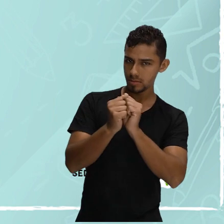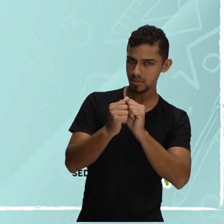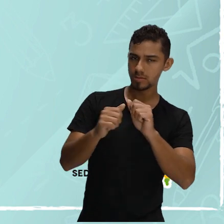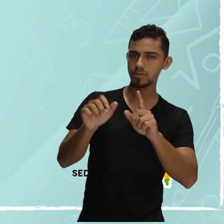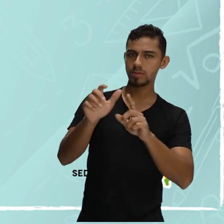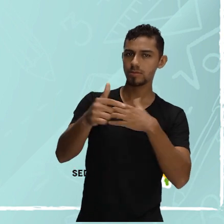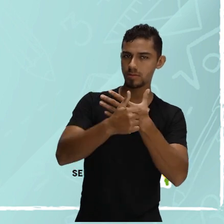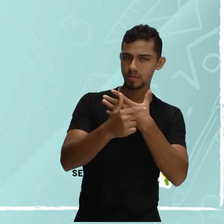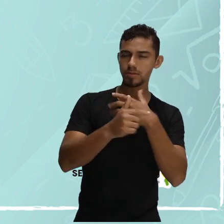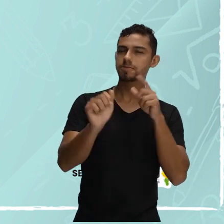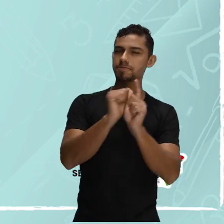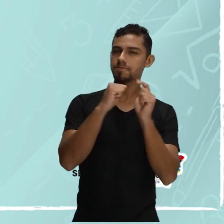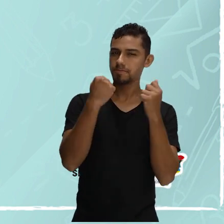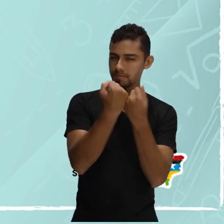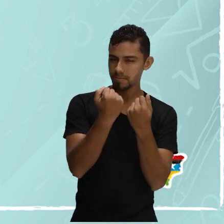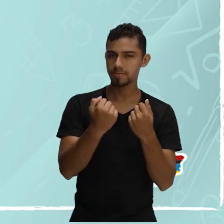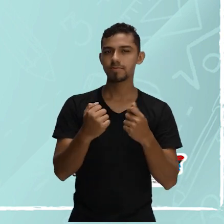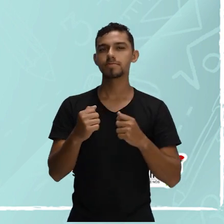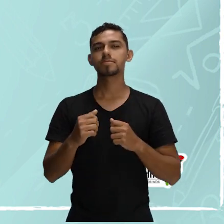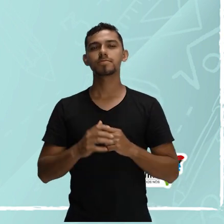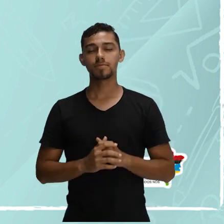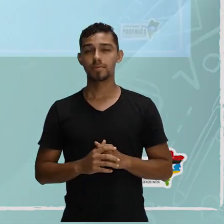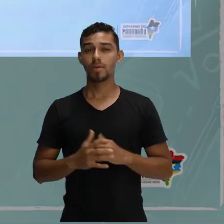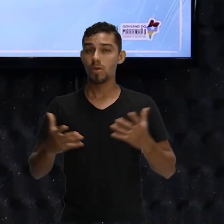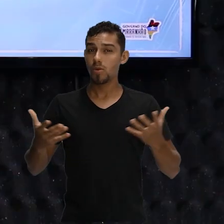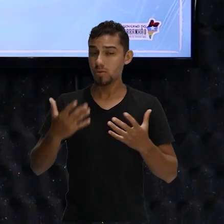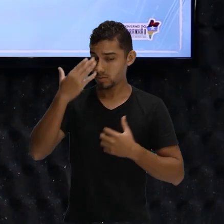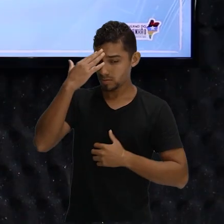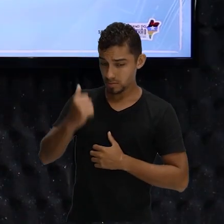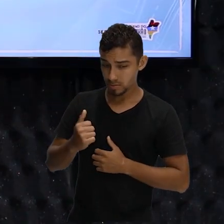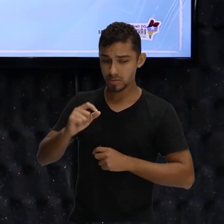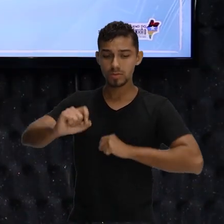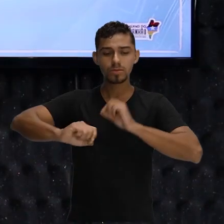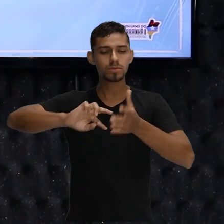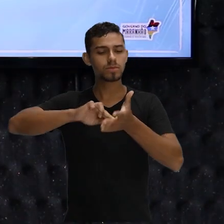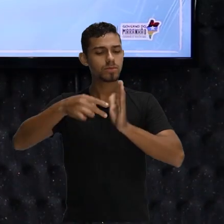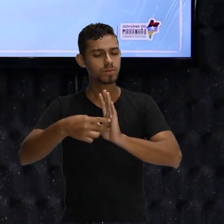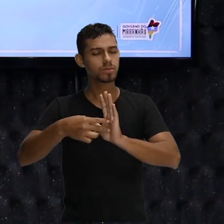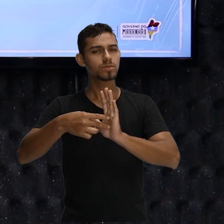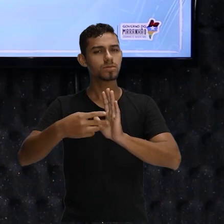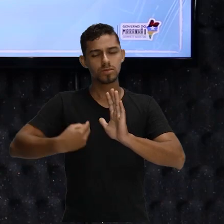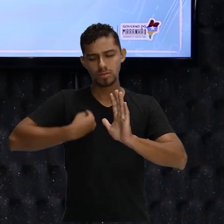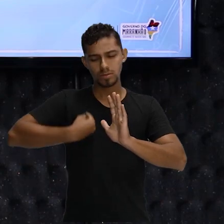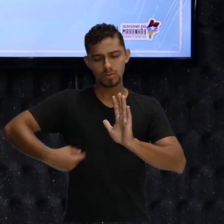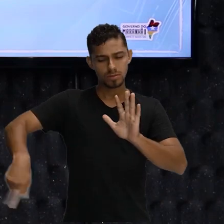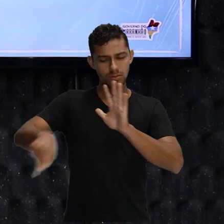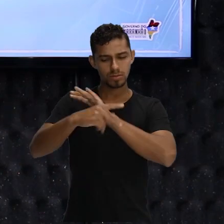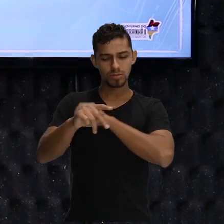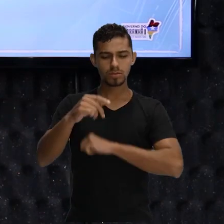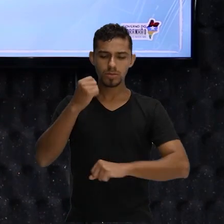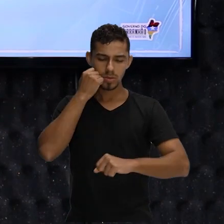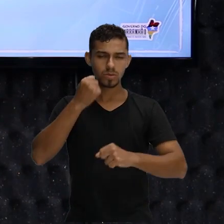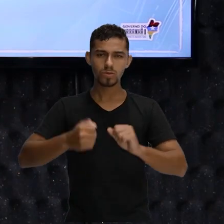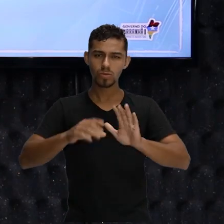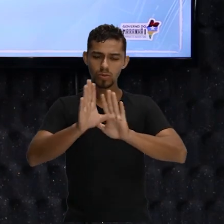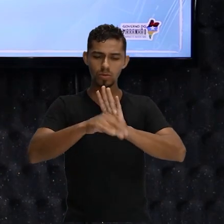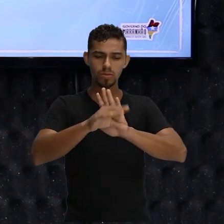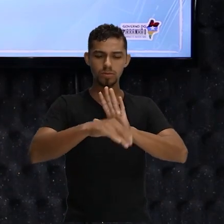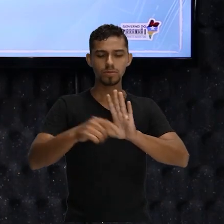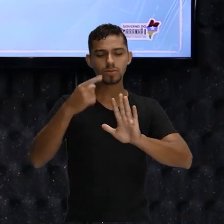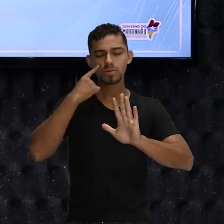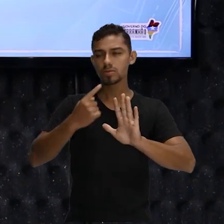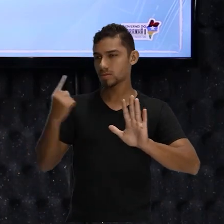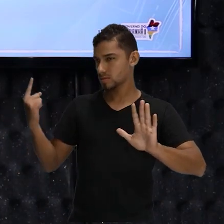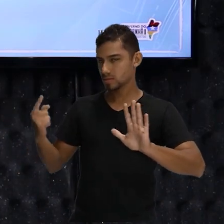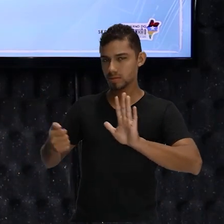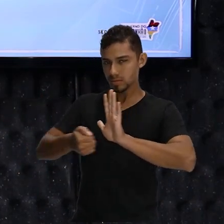Então hoje, finalmente, você vai descobrir a diferença entre status social e papel social, começando com os conceitos, ok?